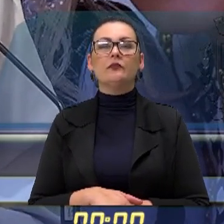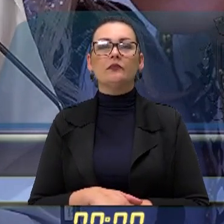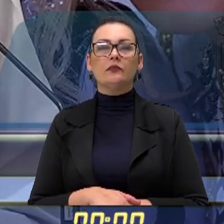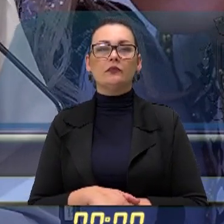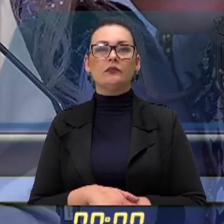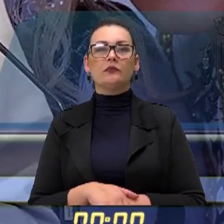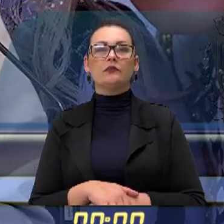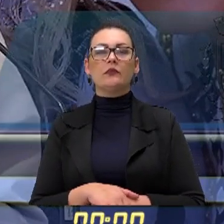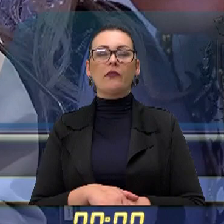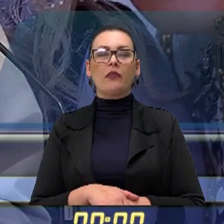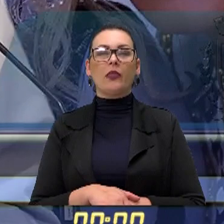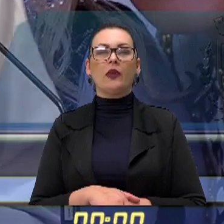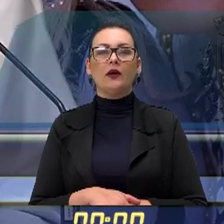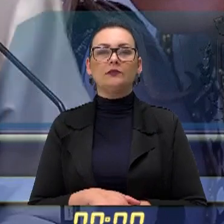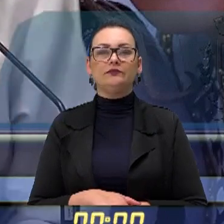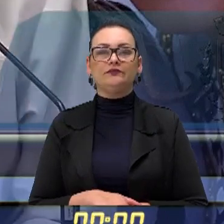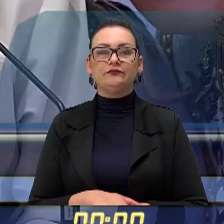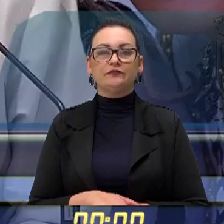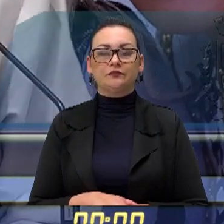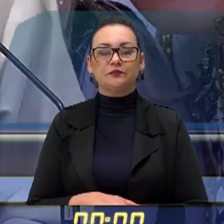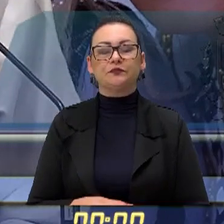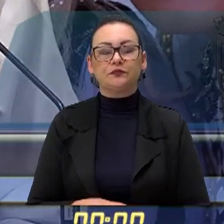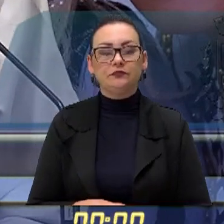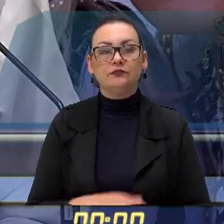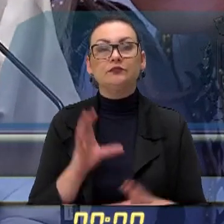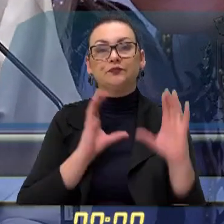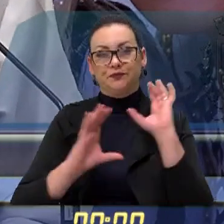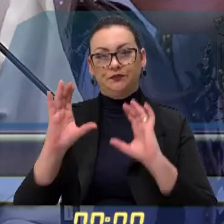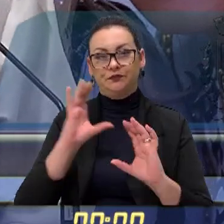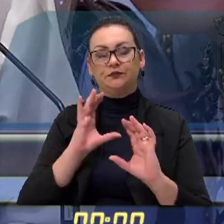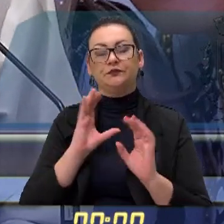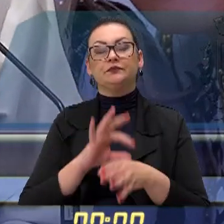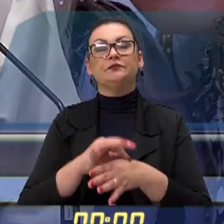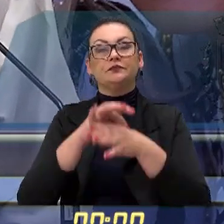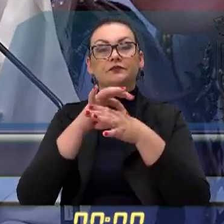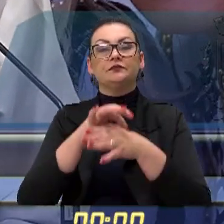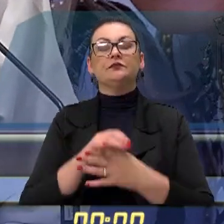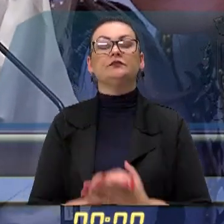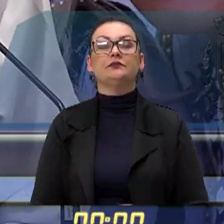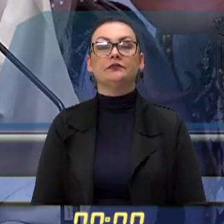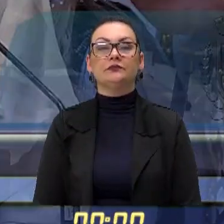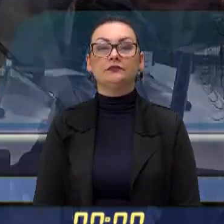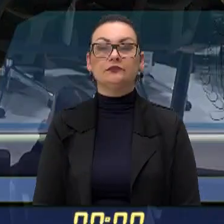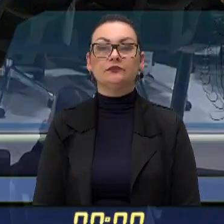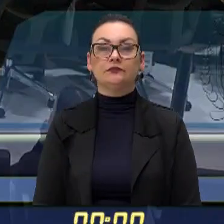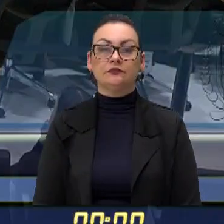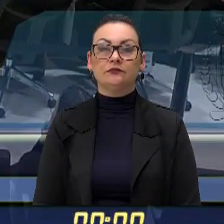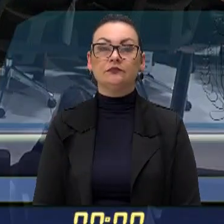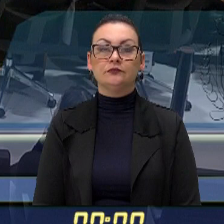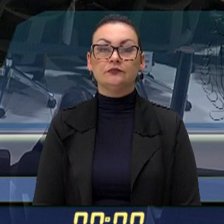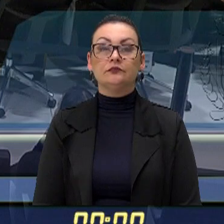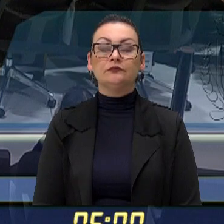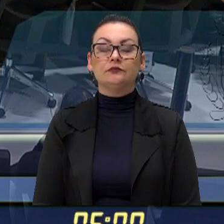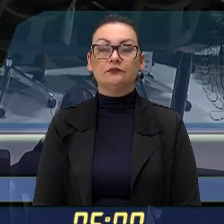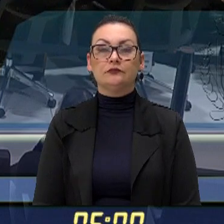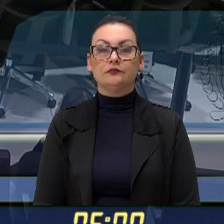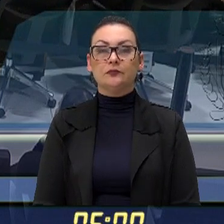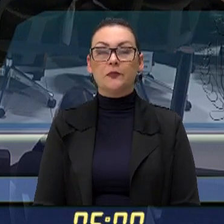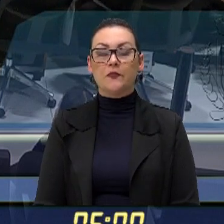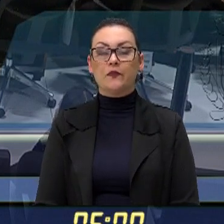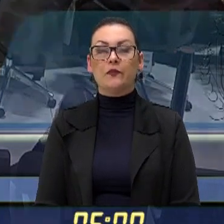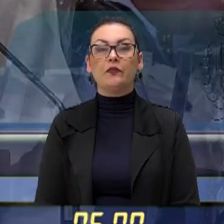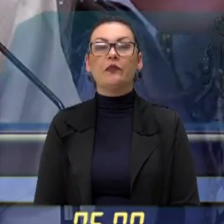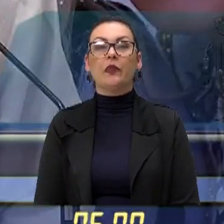Sim, vereador. Carlão, pela importância. Muito obrigado, vereador. Pela sua sensibilidade ao debate e com certeza lhe concedemos. Muito obrigado, vereador